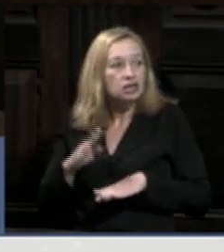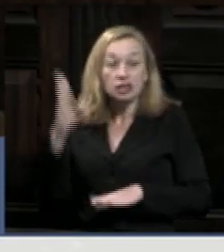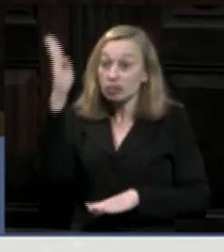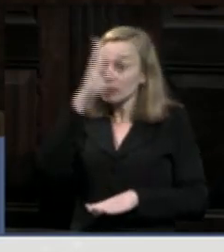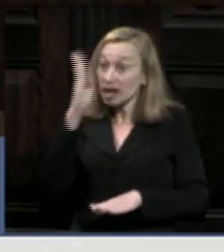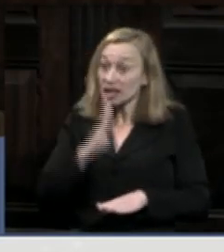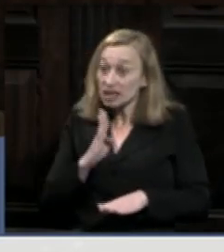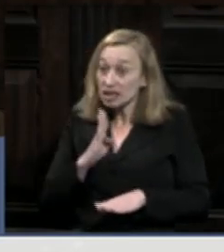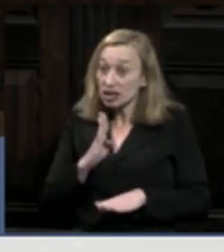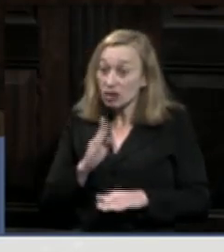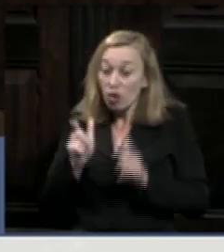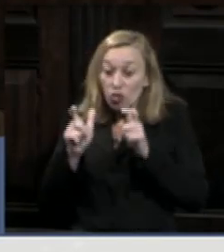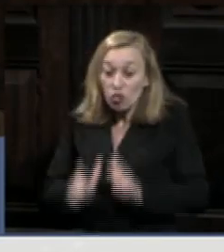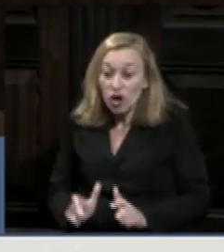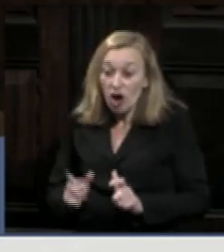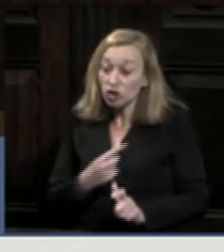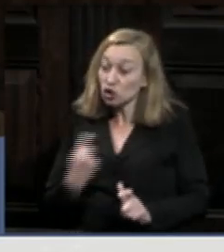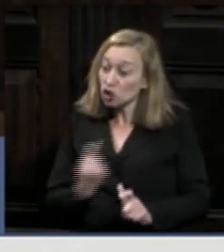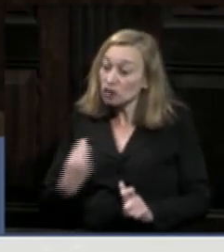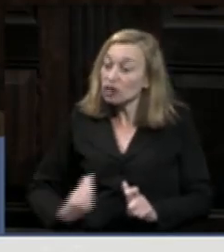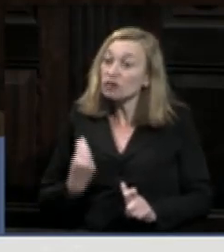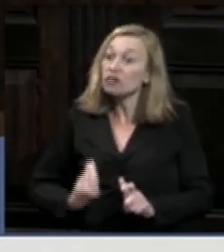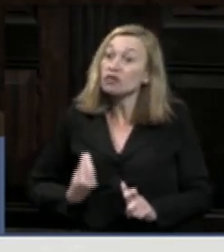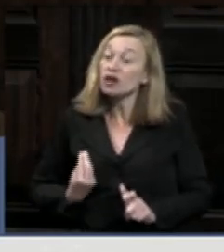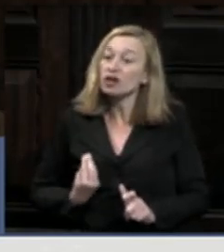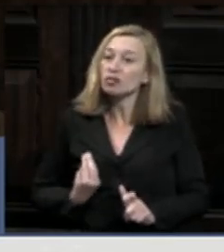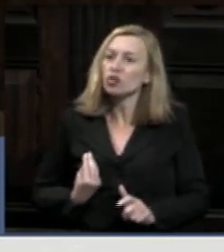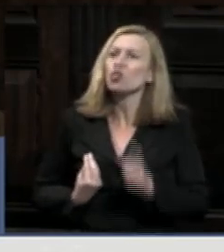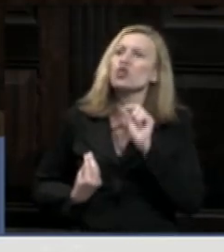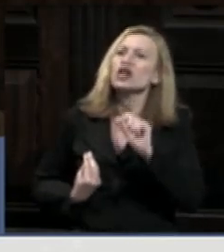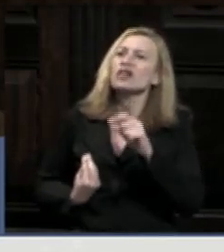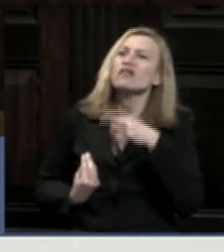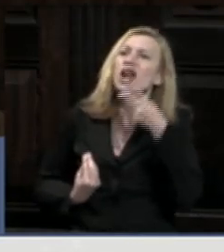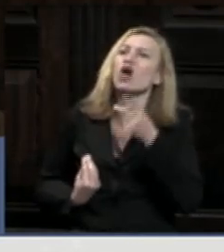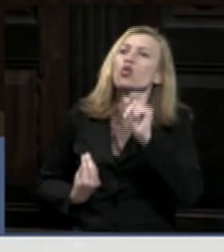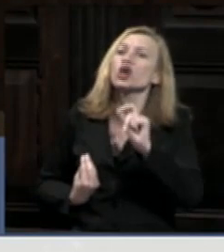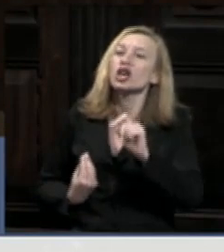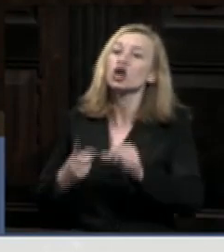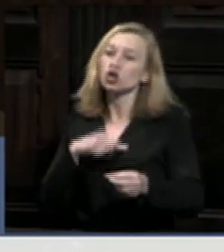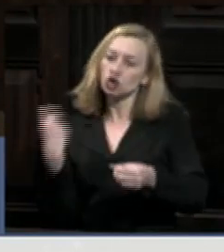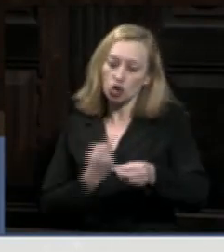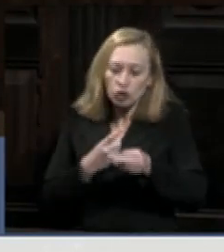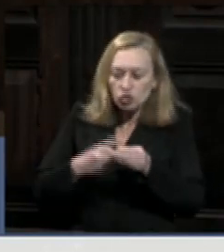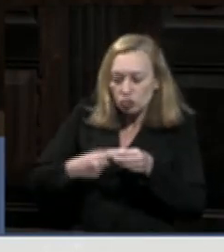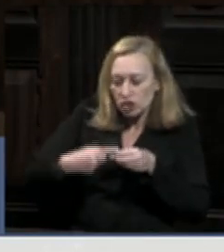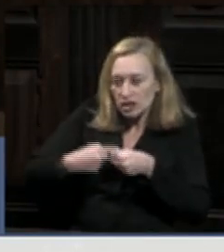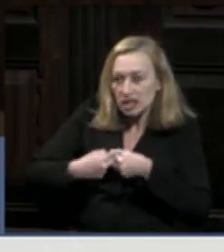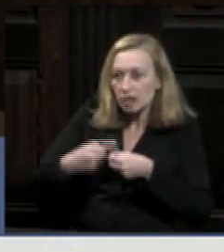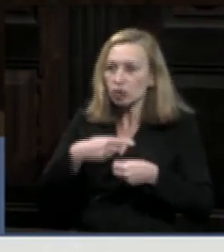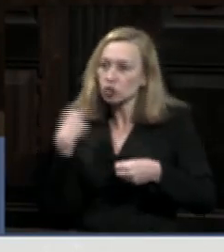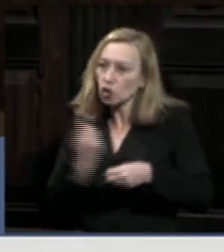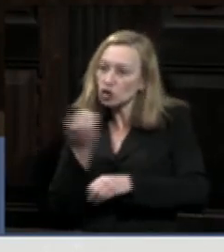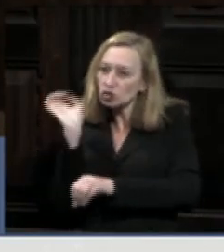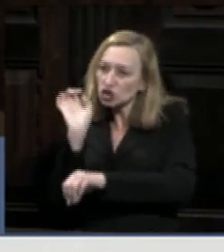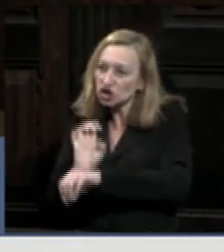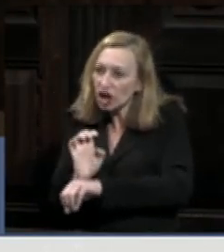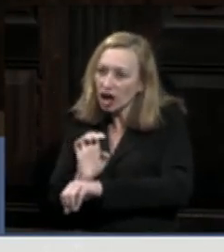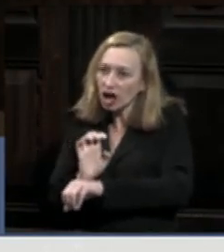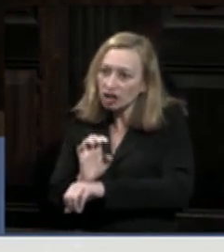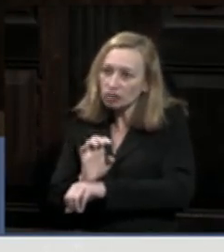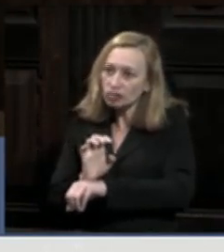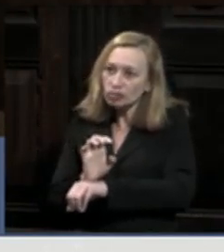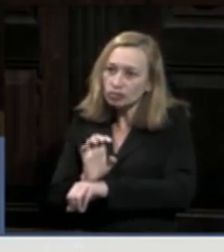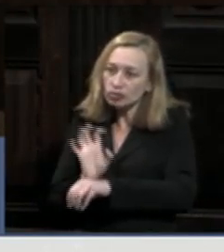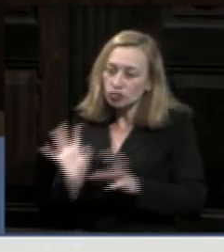vive o que eu quero dizer com isso são os nossos municípios é o nosso estado até chegar à posição de